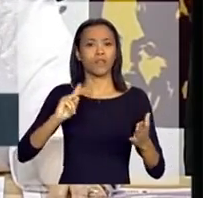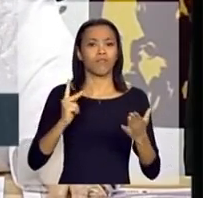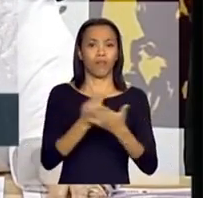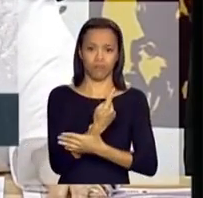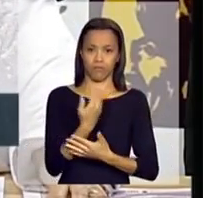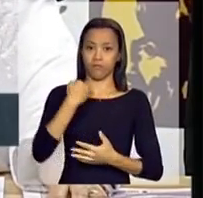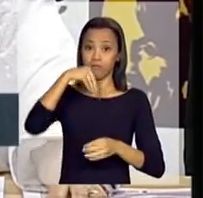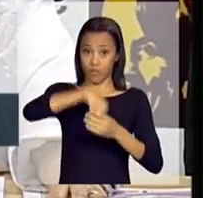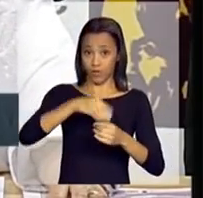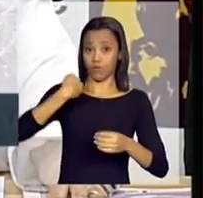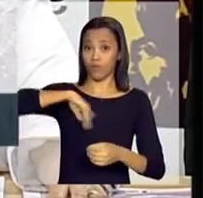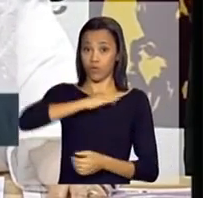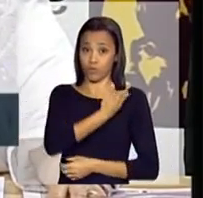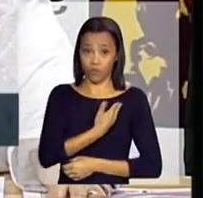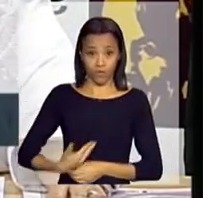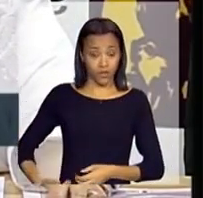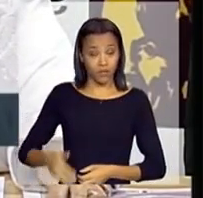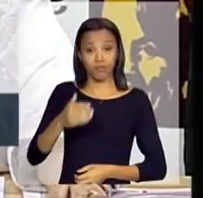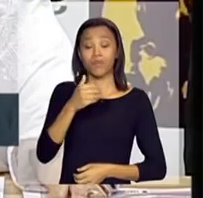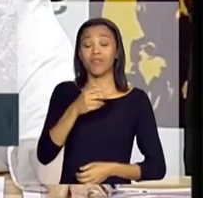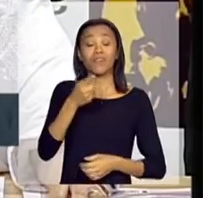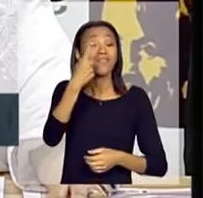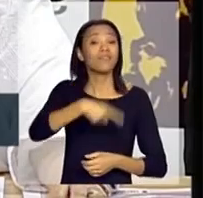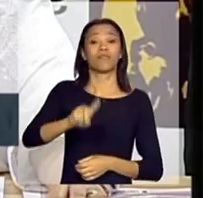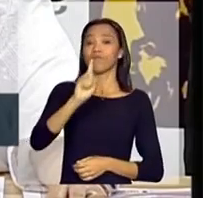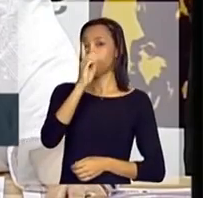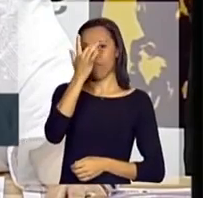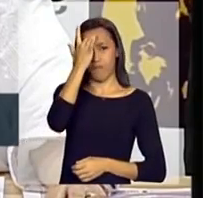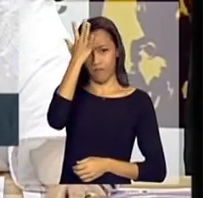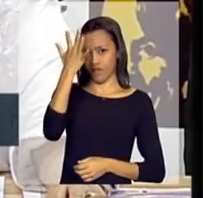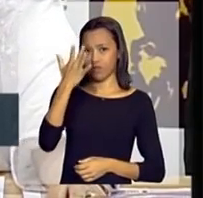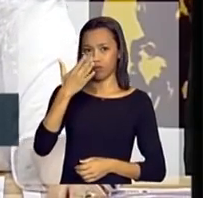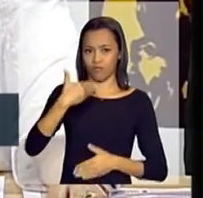governo, né? Que não é fácil. Né?